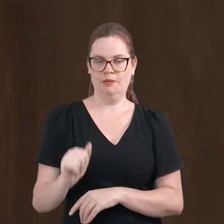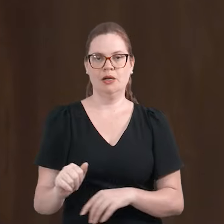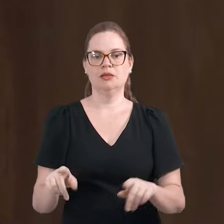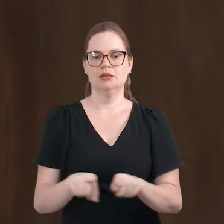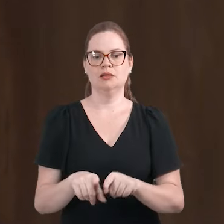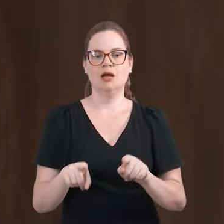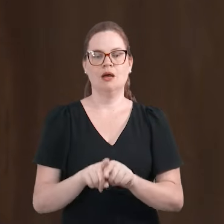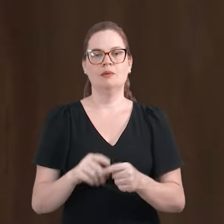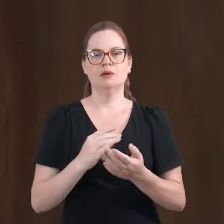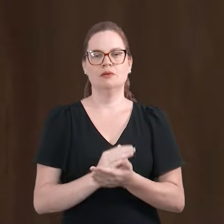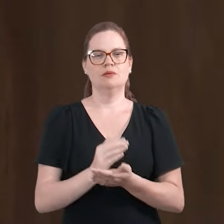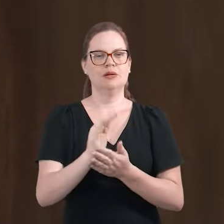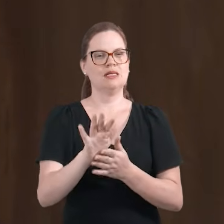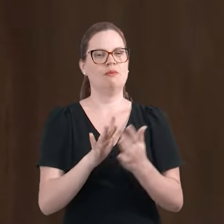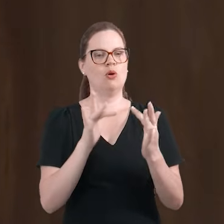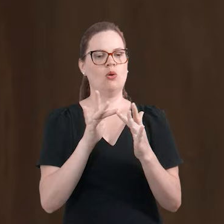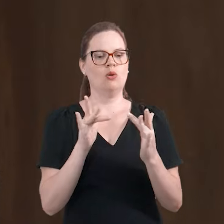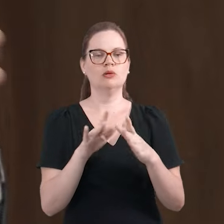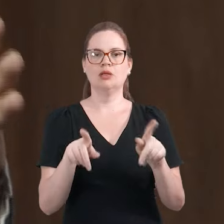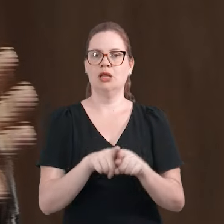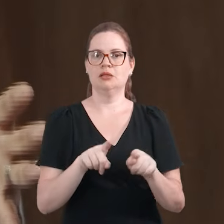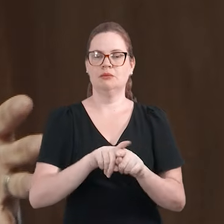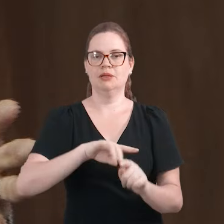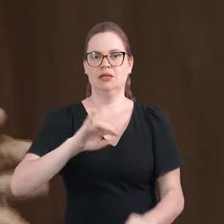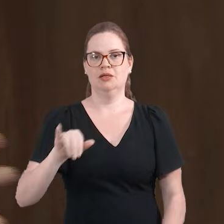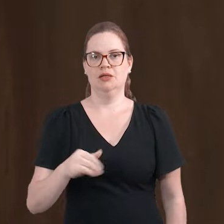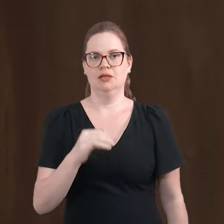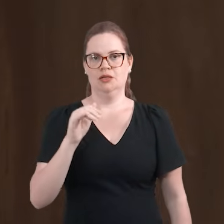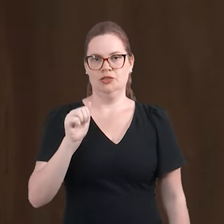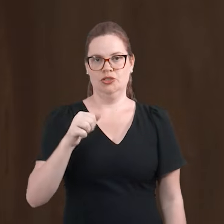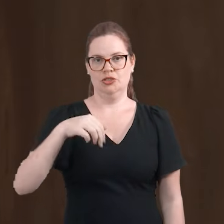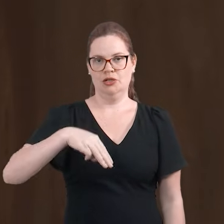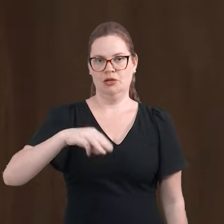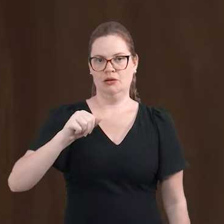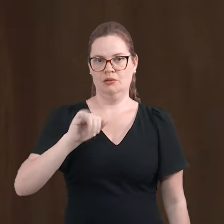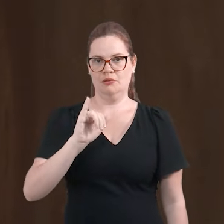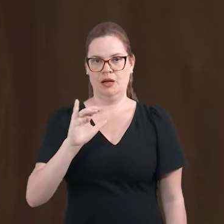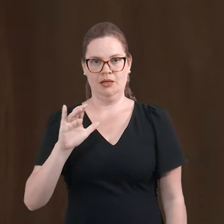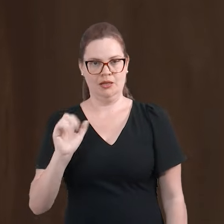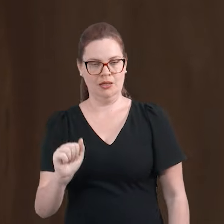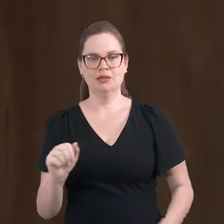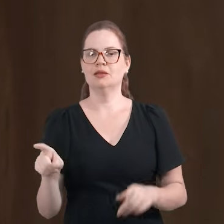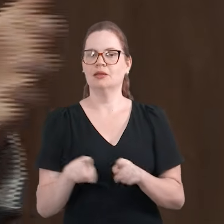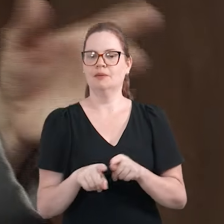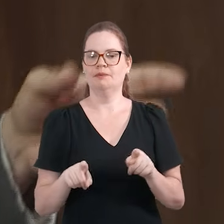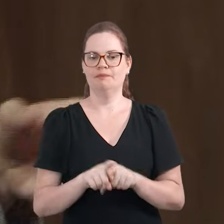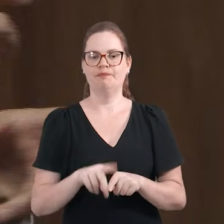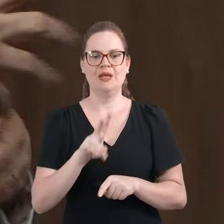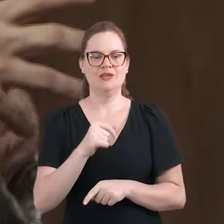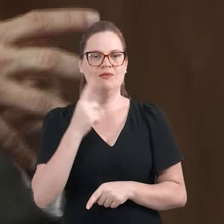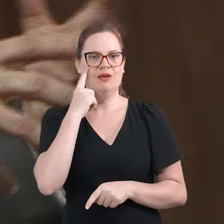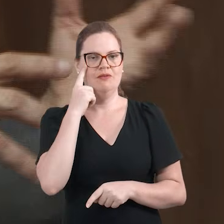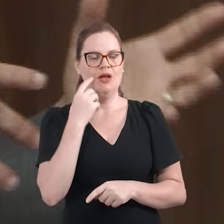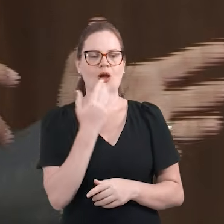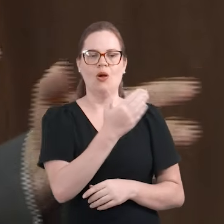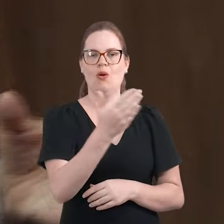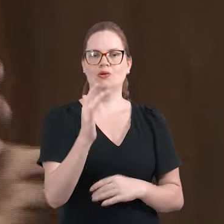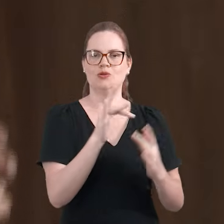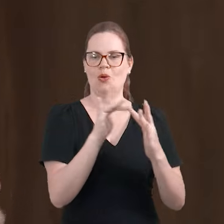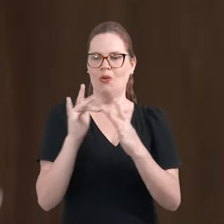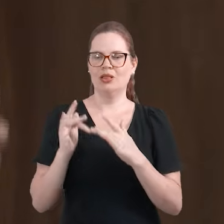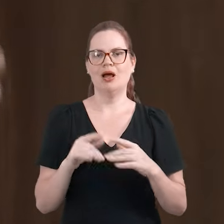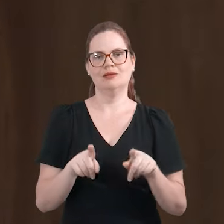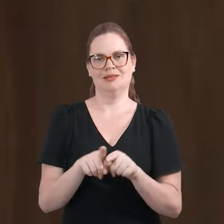buscando um contato, já começamos um contato na Jamaica. Que bem. E vamos buscar outros contatos aí no Caribe,